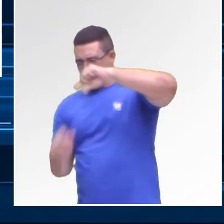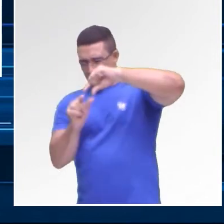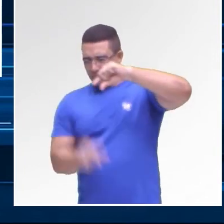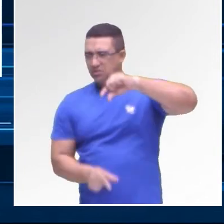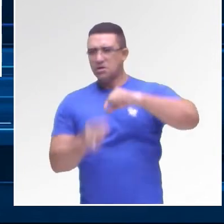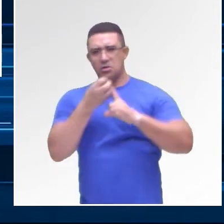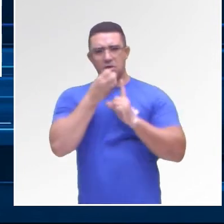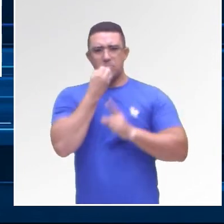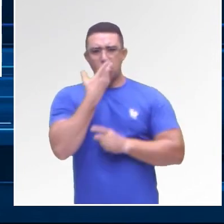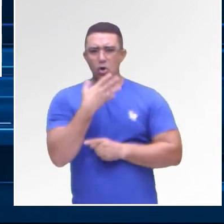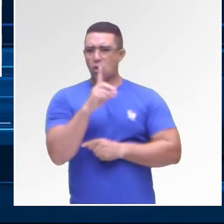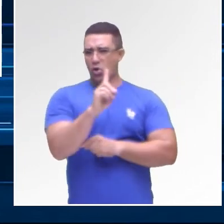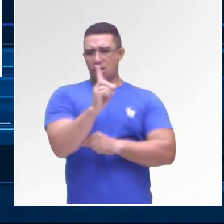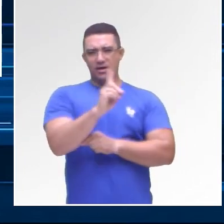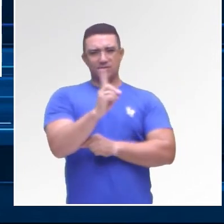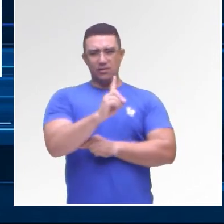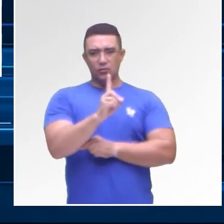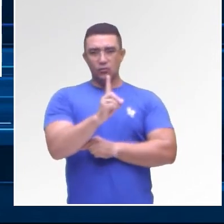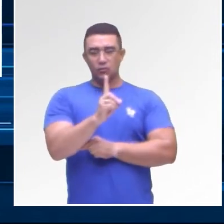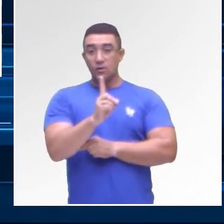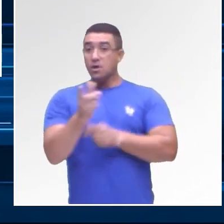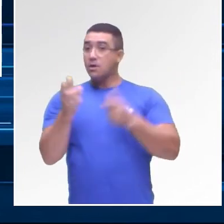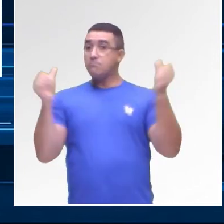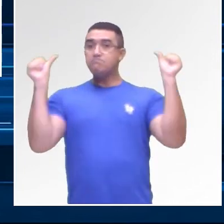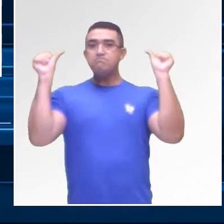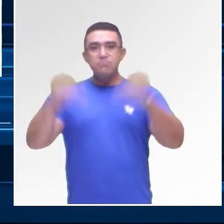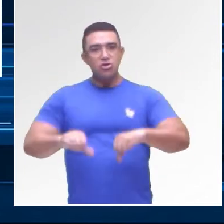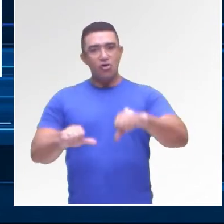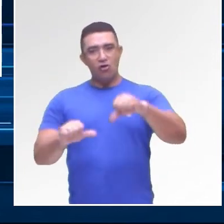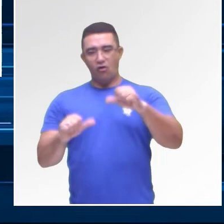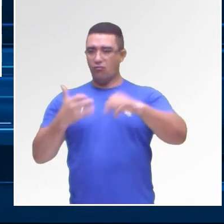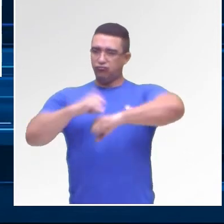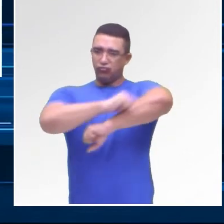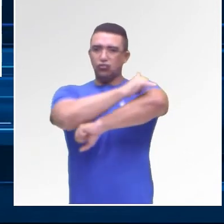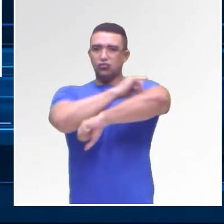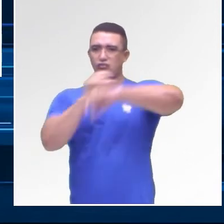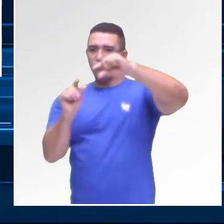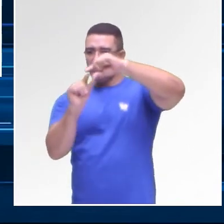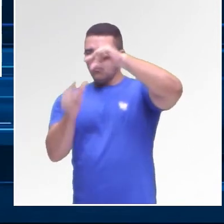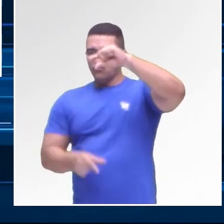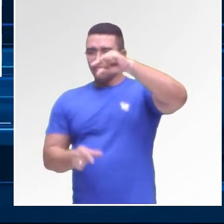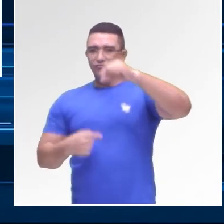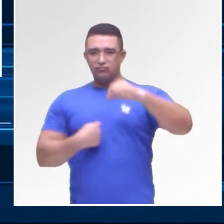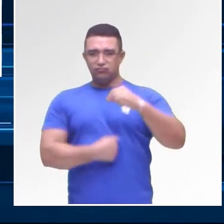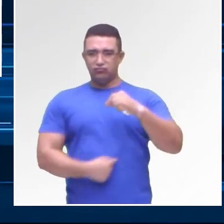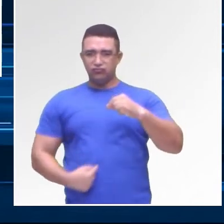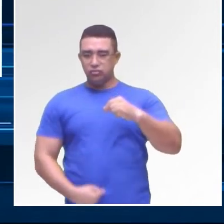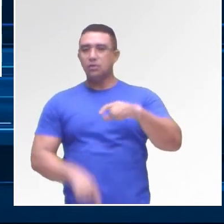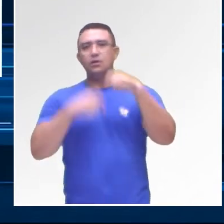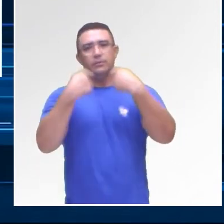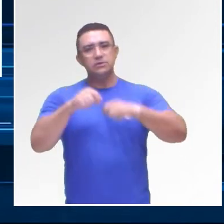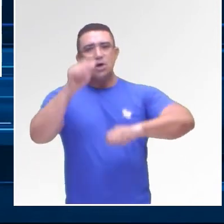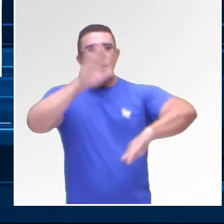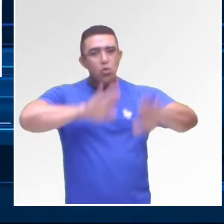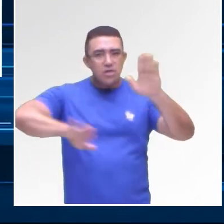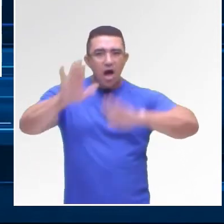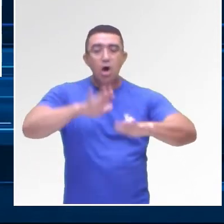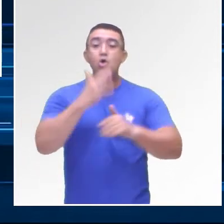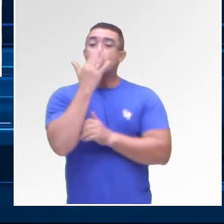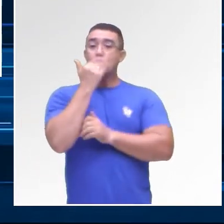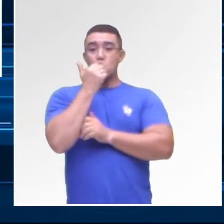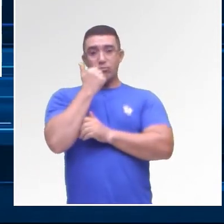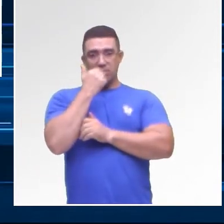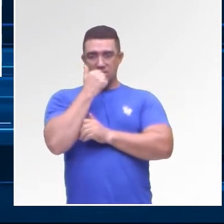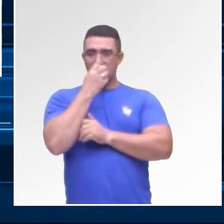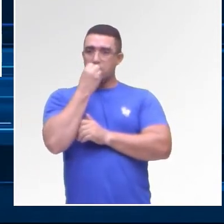saúde, principalmente a visceral. Então, a gente tem que tomar muito cuidado com a nossa alimentação e sempre praticar